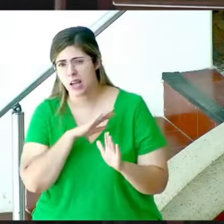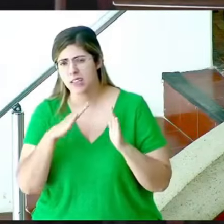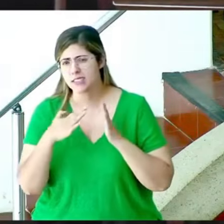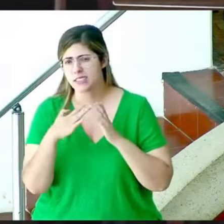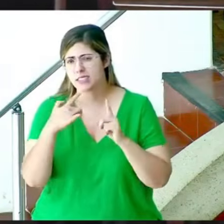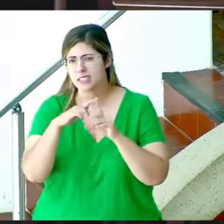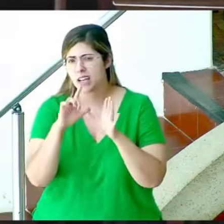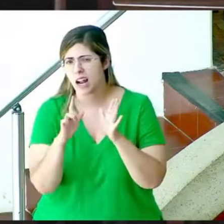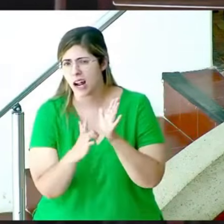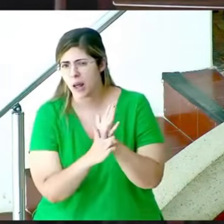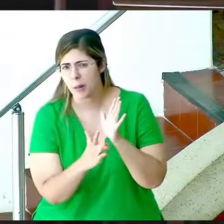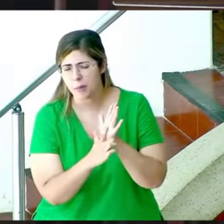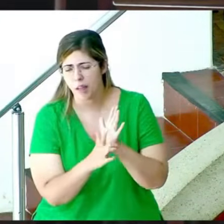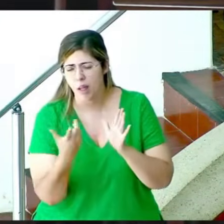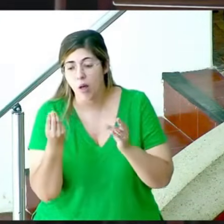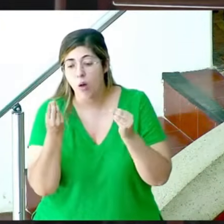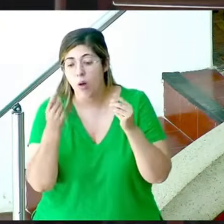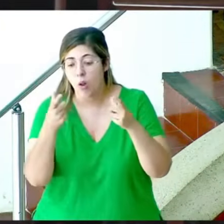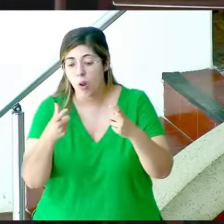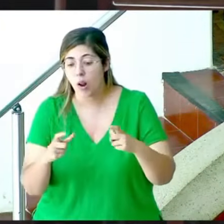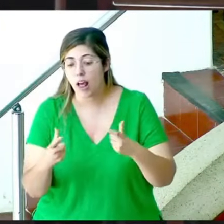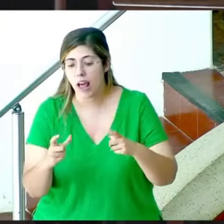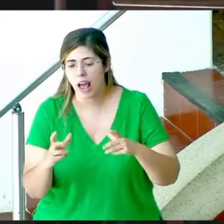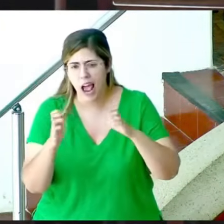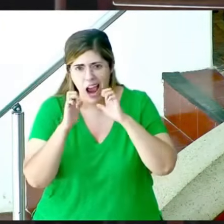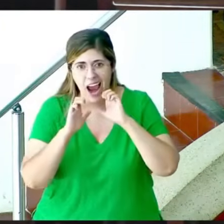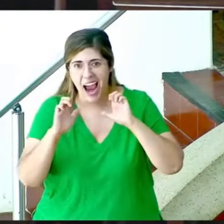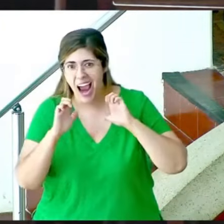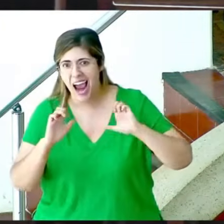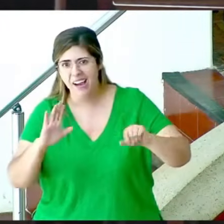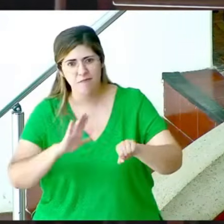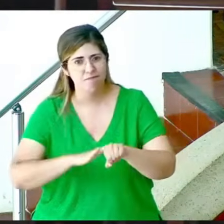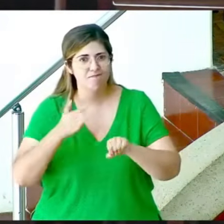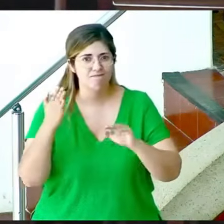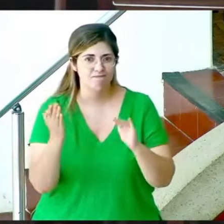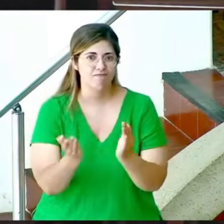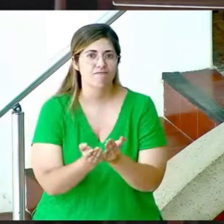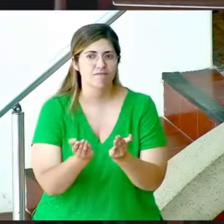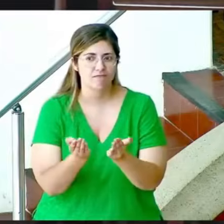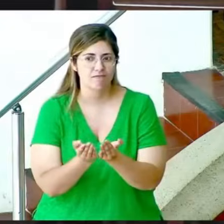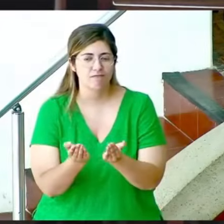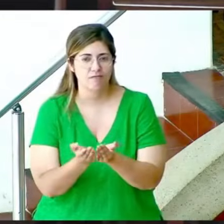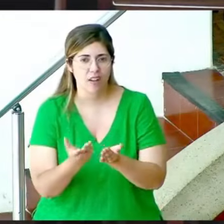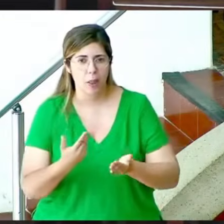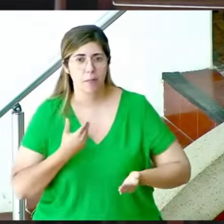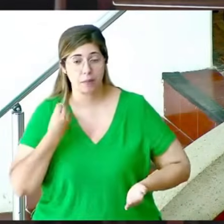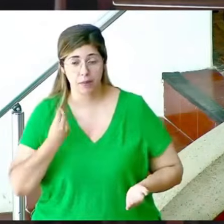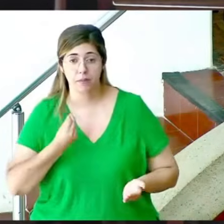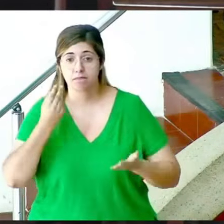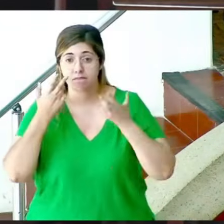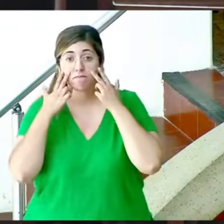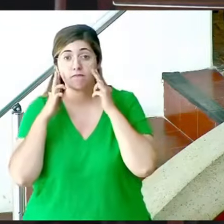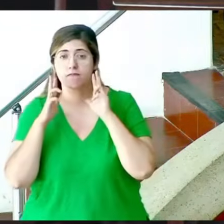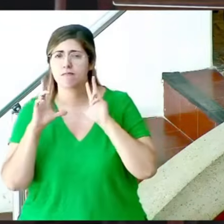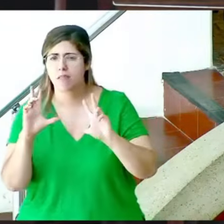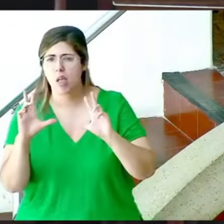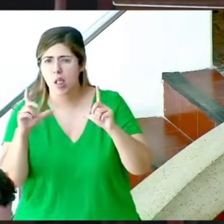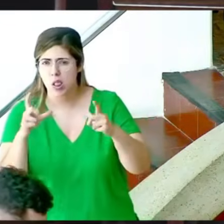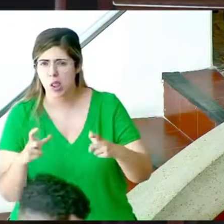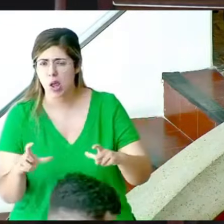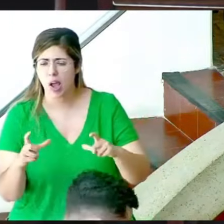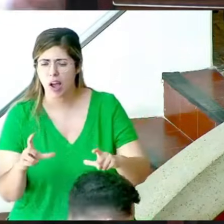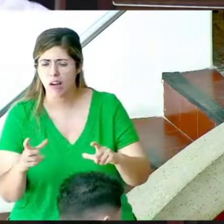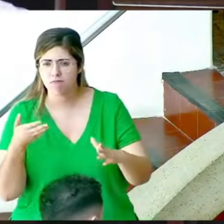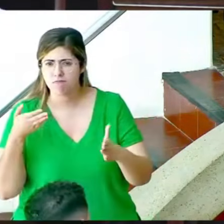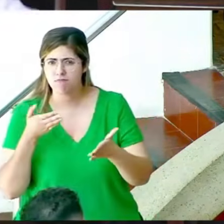chegar? Onde nós conseguiremos chegar com esse evangelho que nós cremos? Ele é o evangelho da minha vida, que eu testemunho, com condição